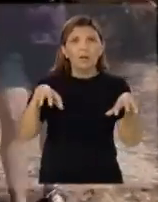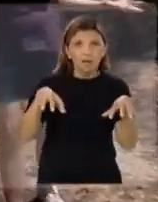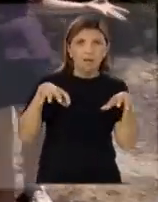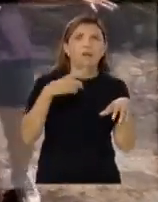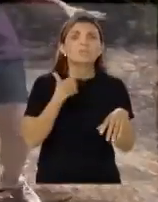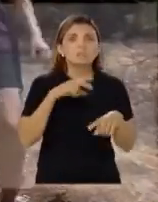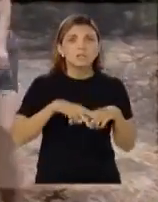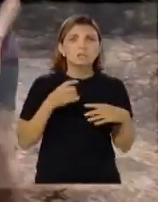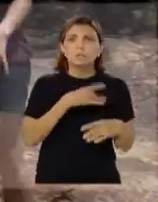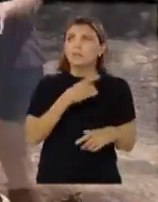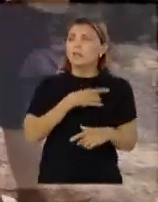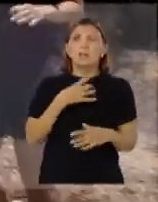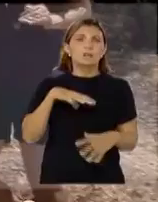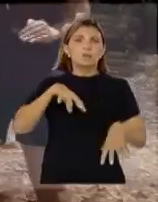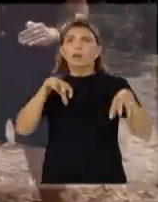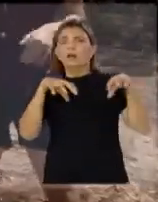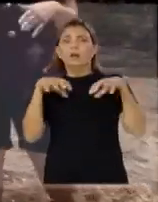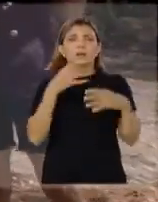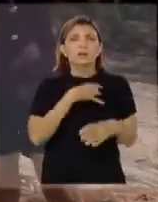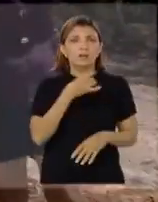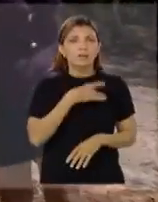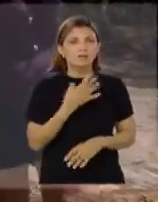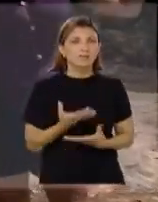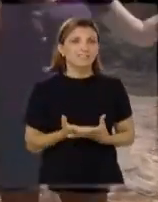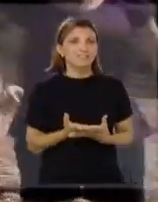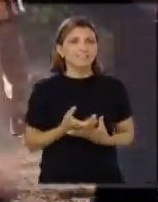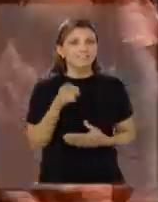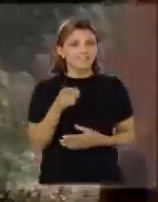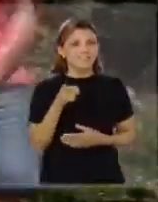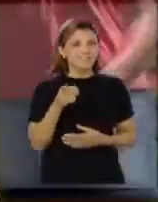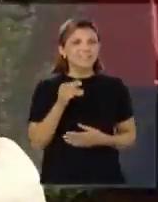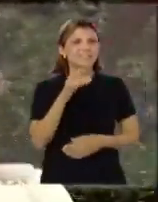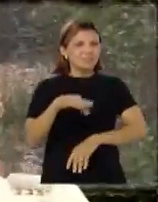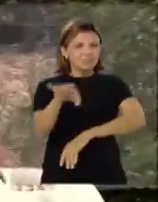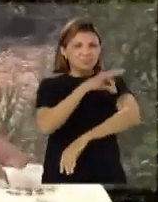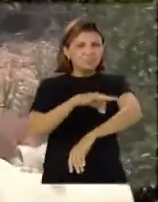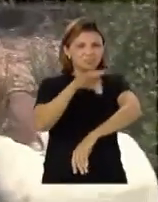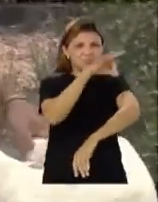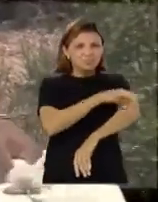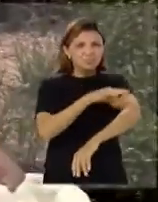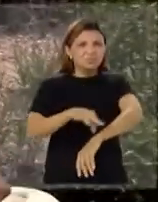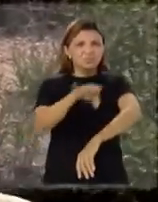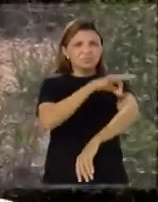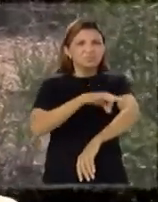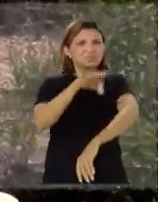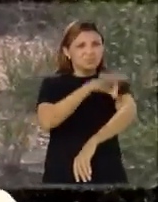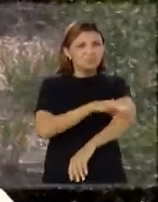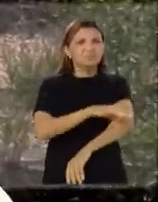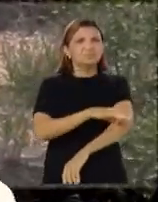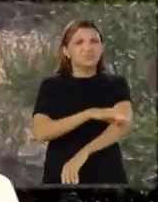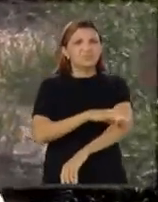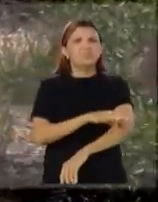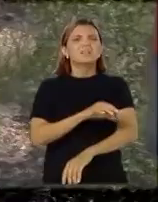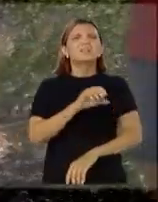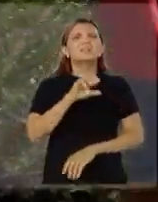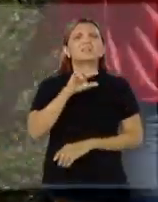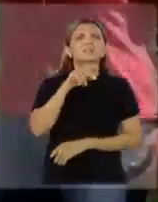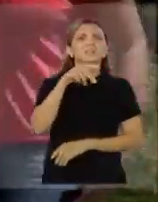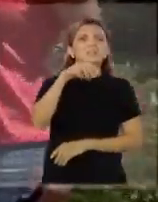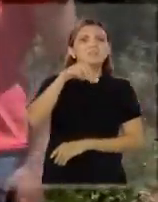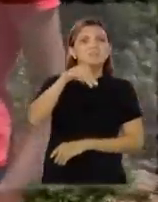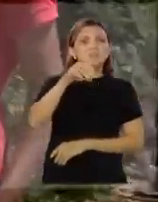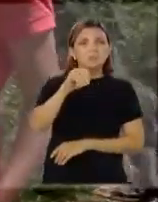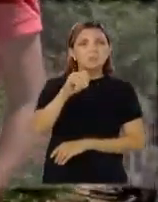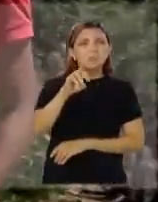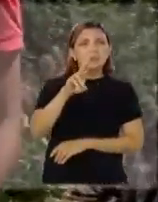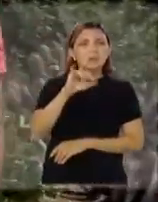falado de alma penada, eu ia estar lá na sombrinha e não aqui nesse sol. Era mais fácil você virar comida de muriçoca do que você ver alma penada. E